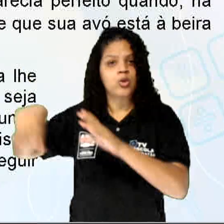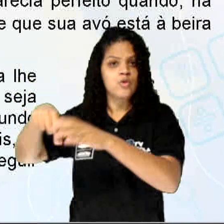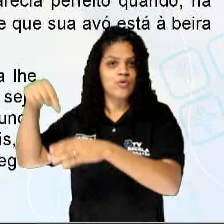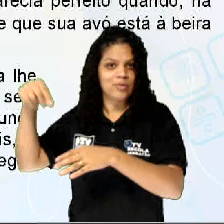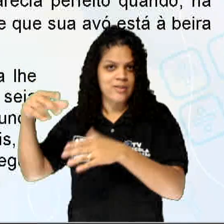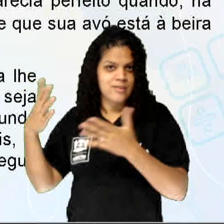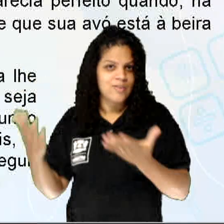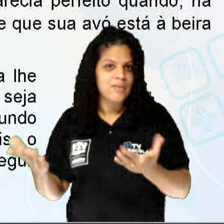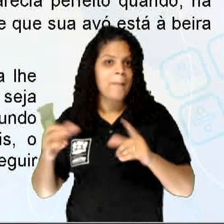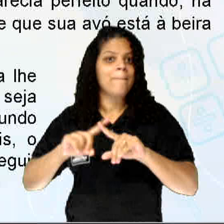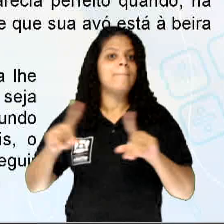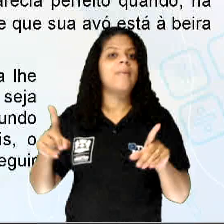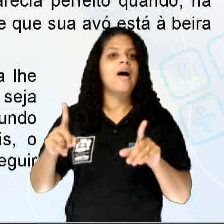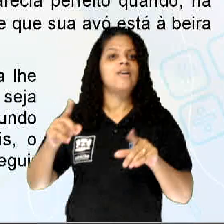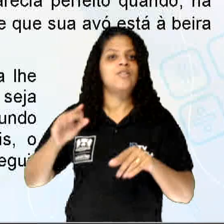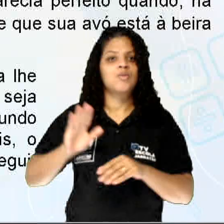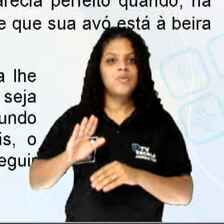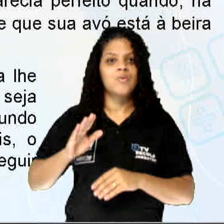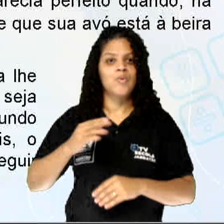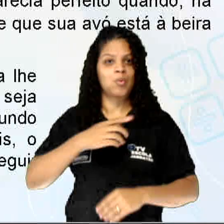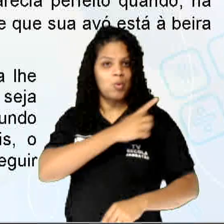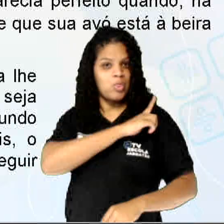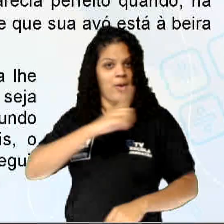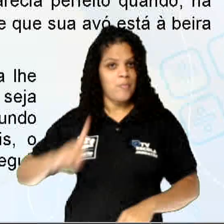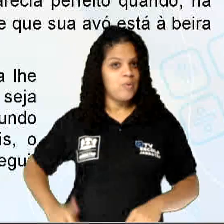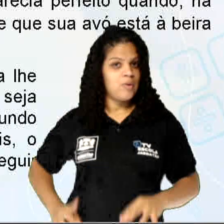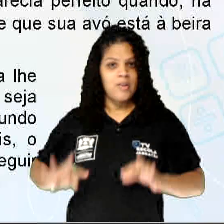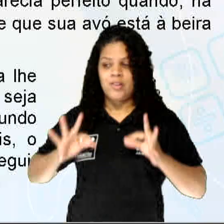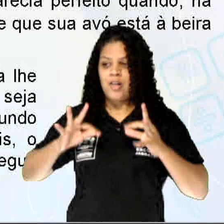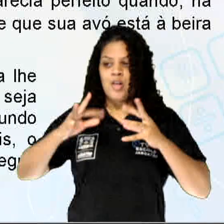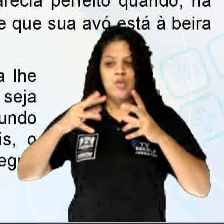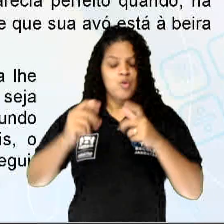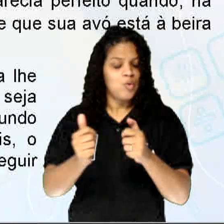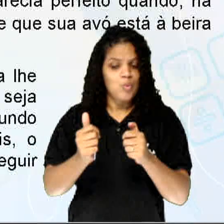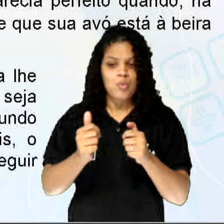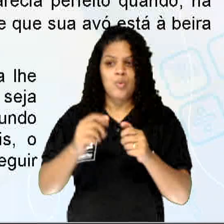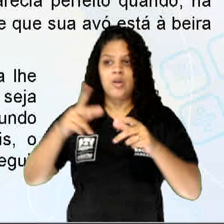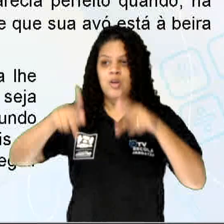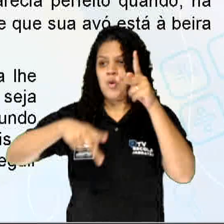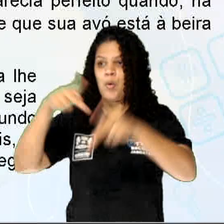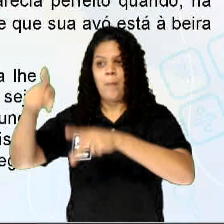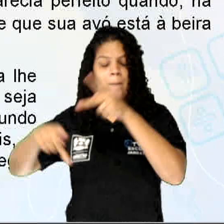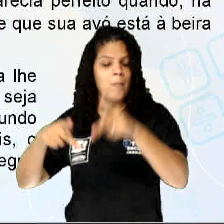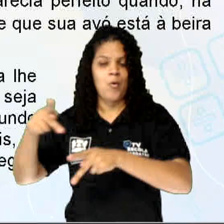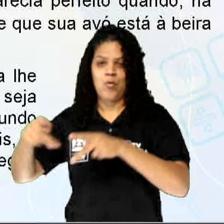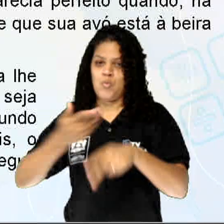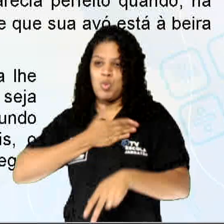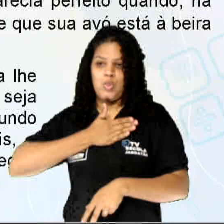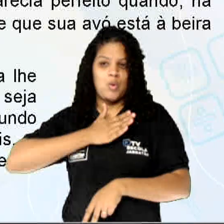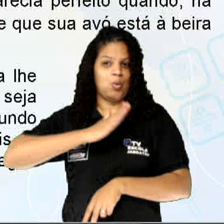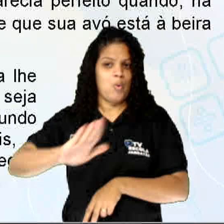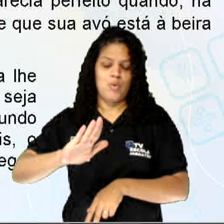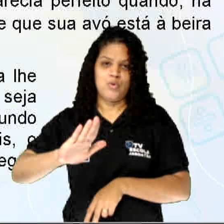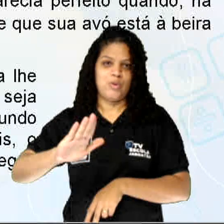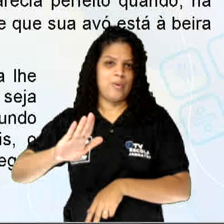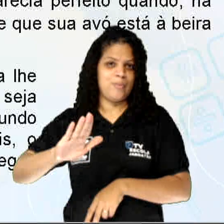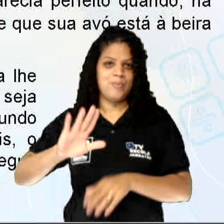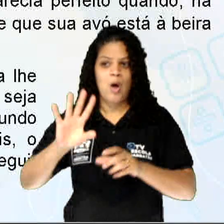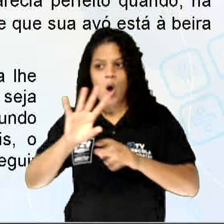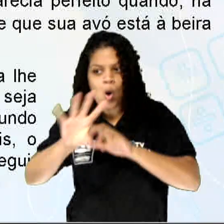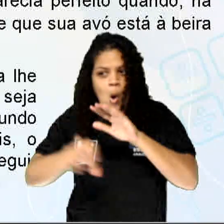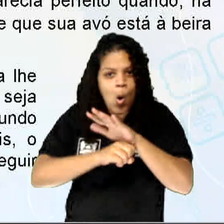deputado é tudo que o povo não gostaria que seu representante no poder fosse: corrupto